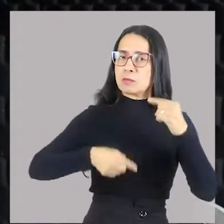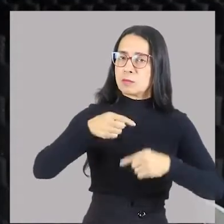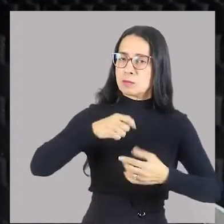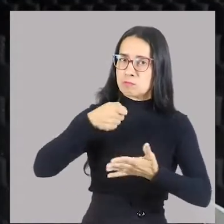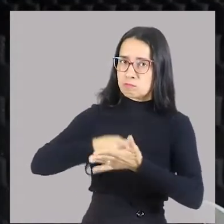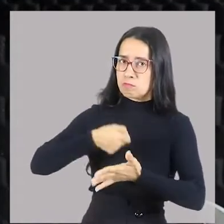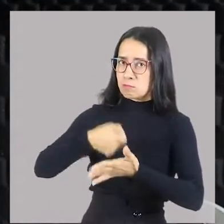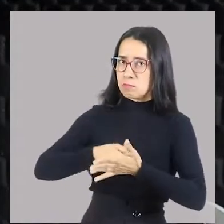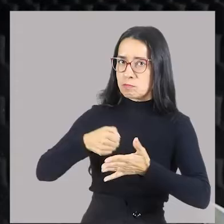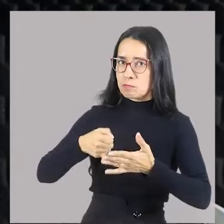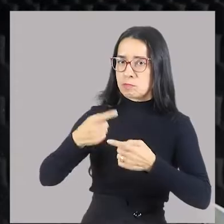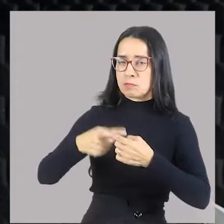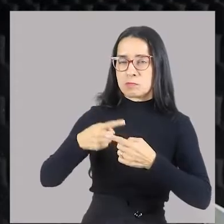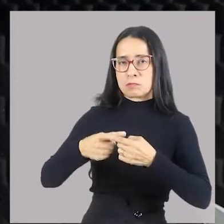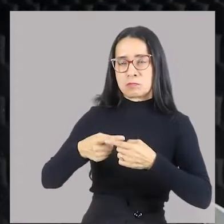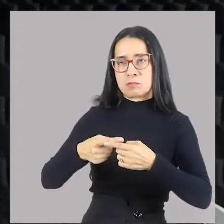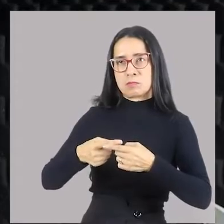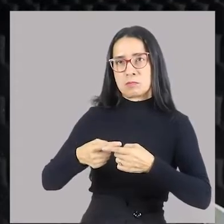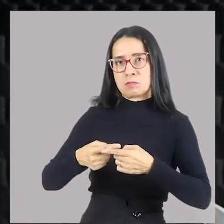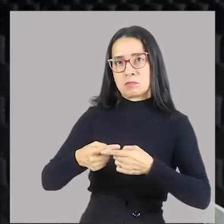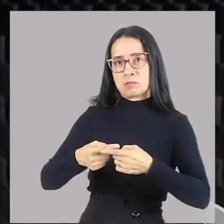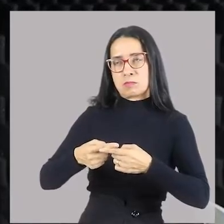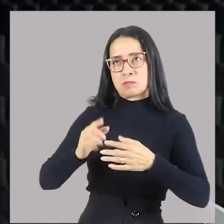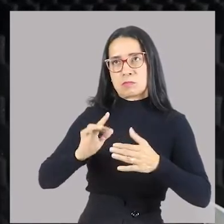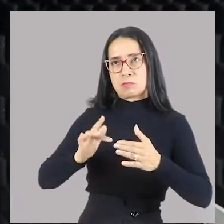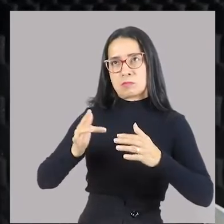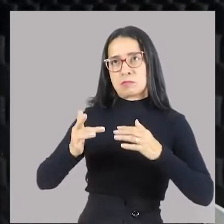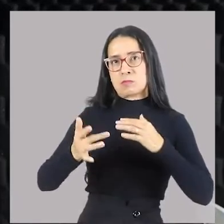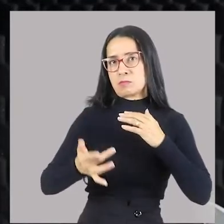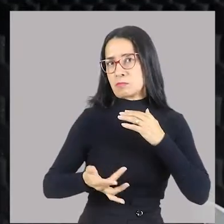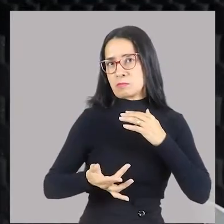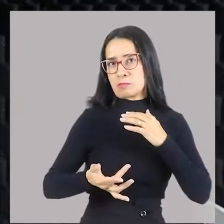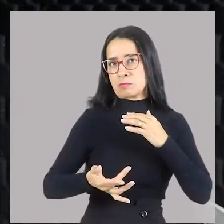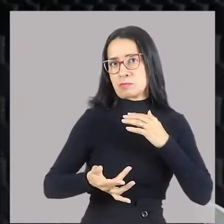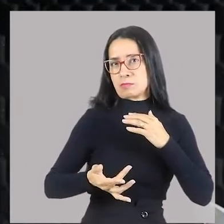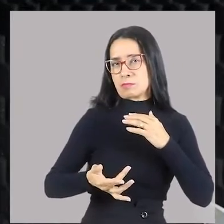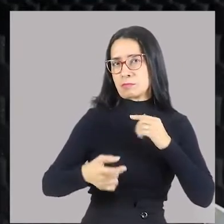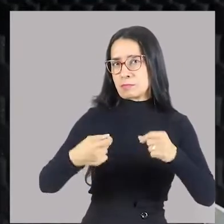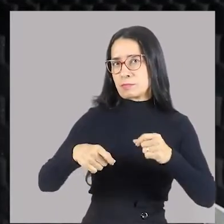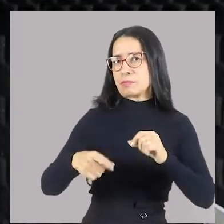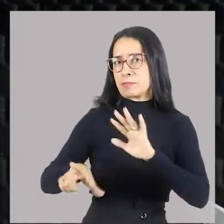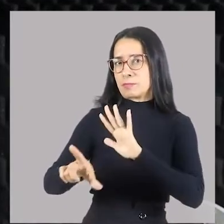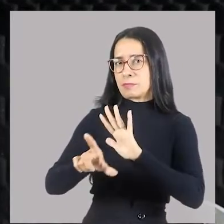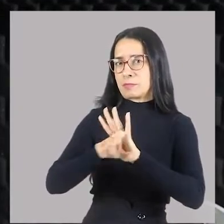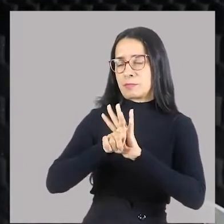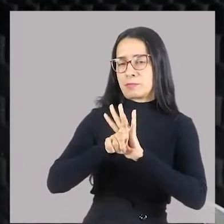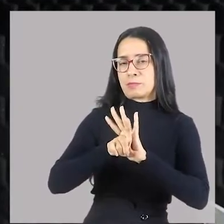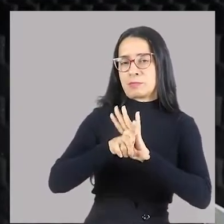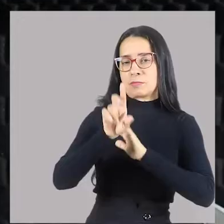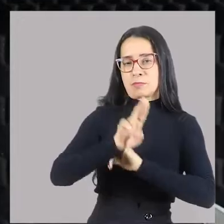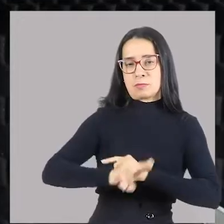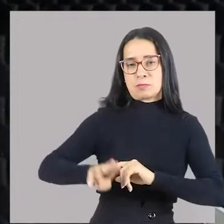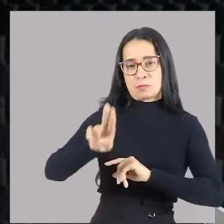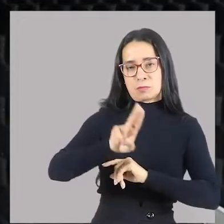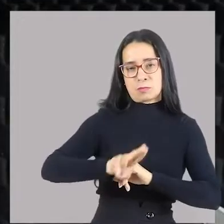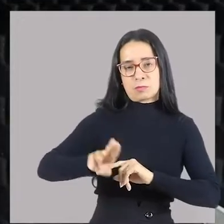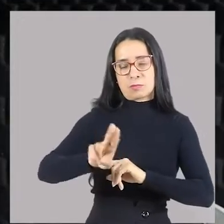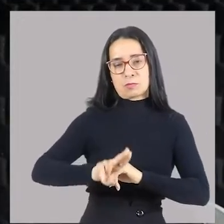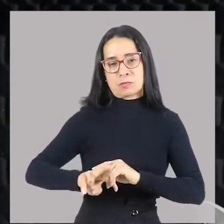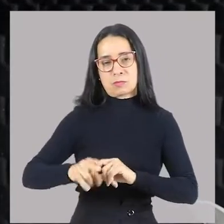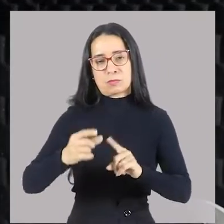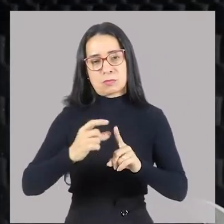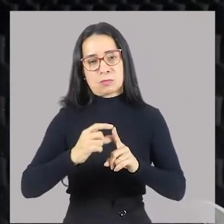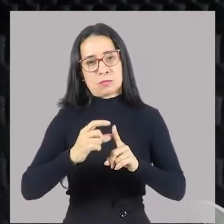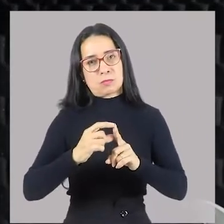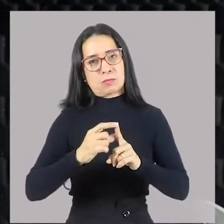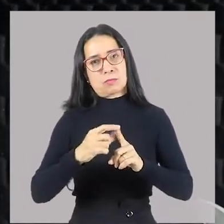redes sociais, porque eu também não posso considerar as redes sociais como terra de ninguém. Ou, utilizando uma expressão mais popular, como